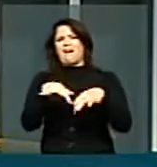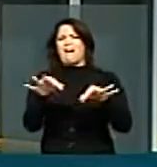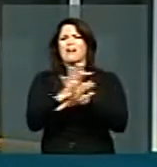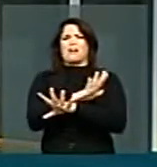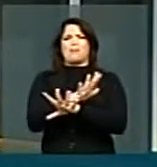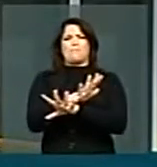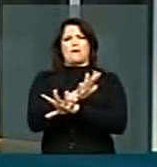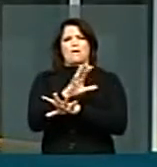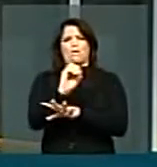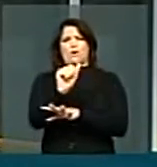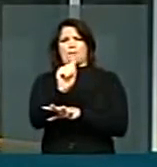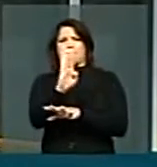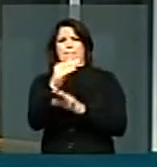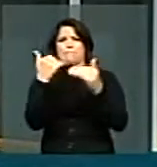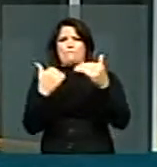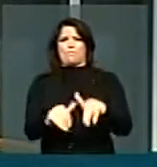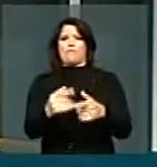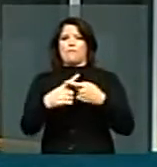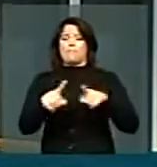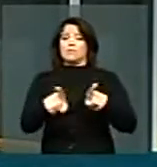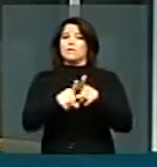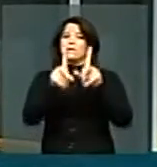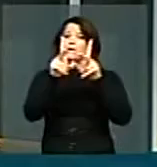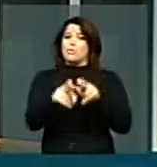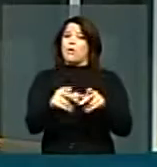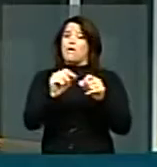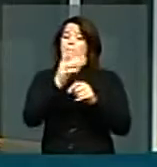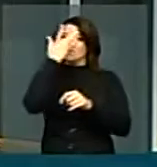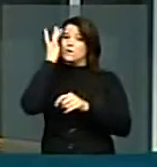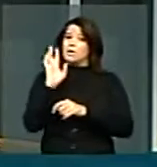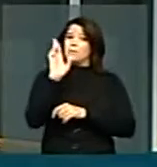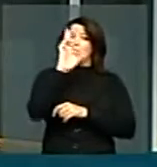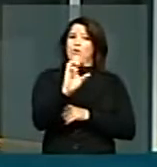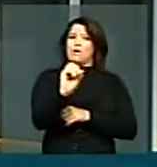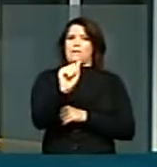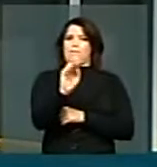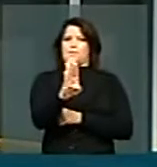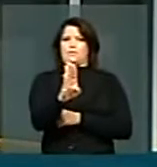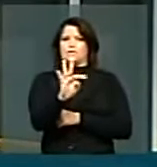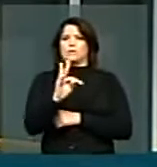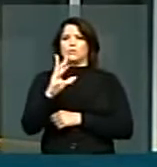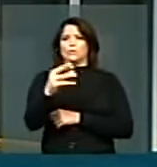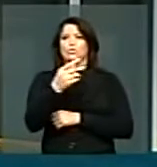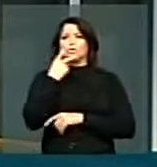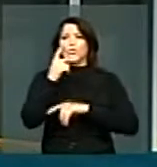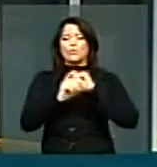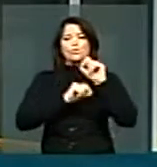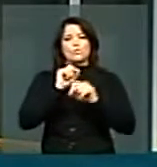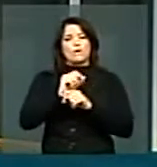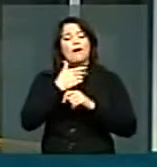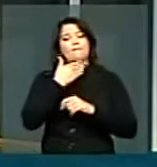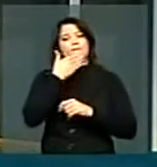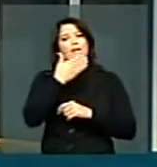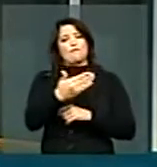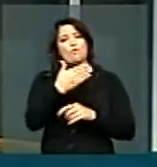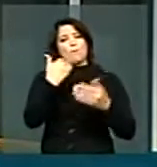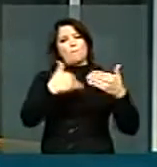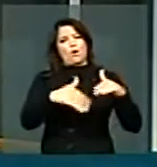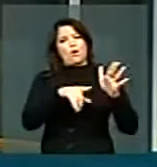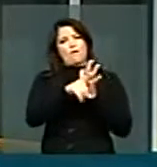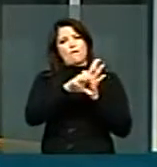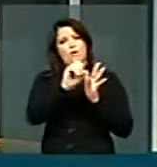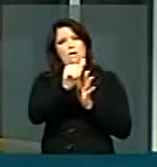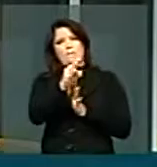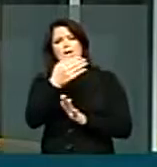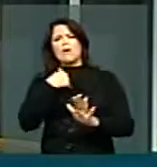da ordem, mas também com representantes da Ordem dos Advogados do Brasil, que são a favor do exame, eu tive a oportunidade, presidente, de fazer